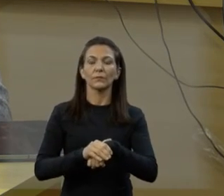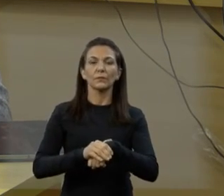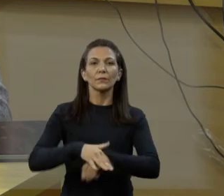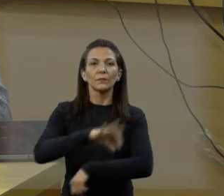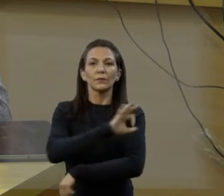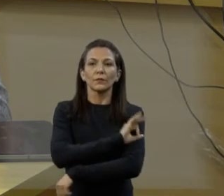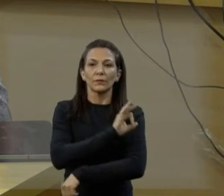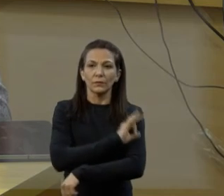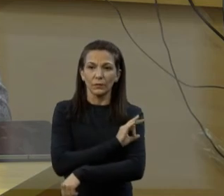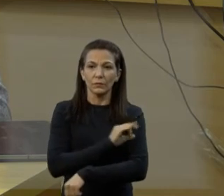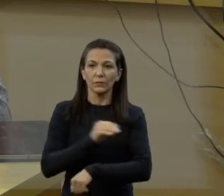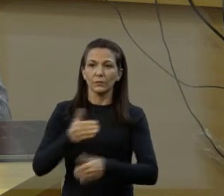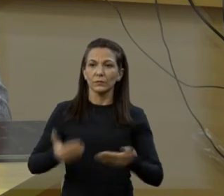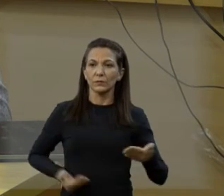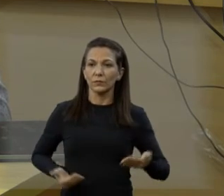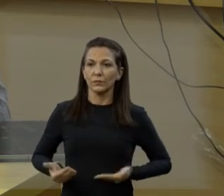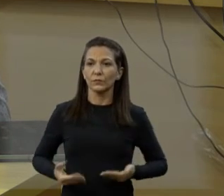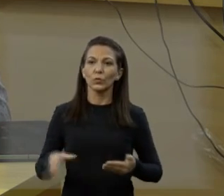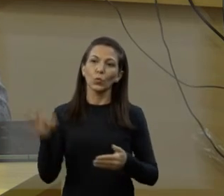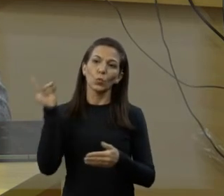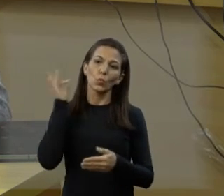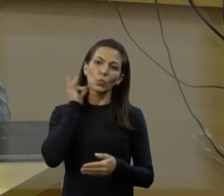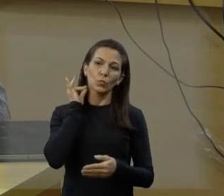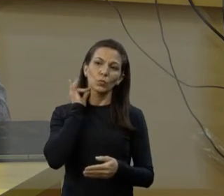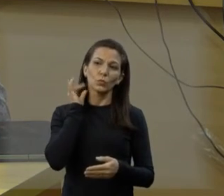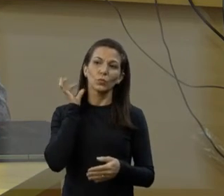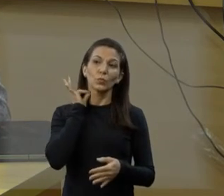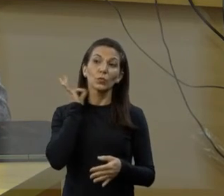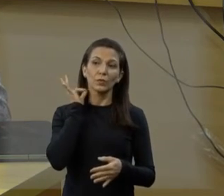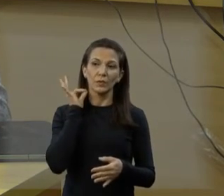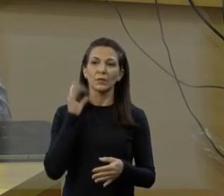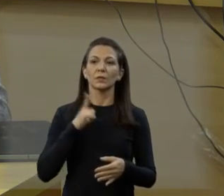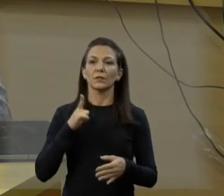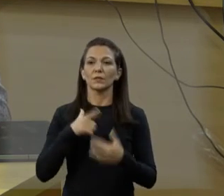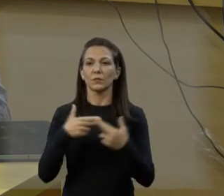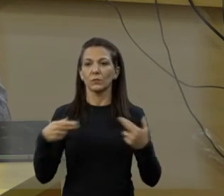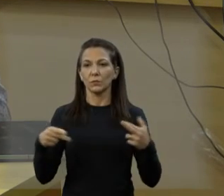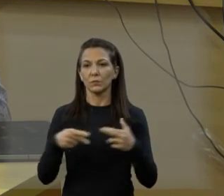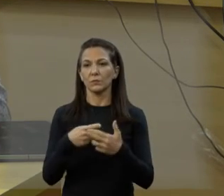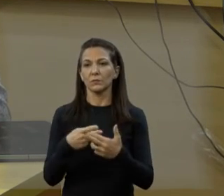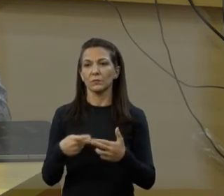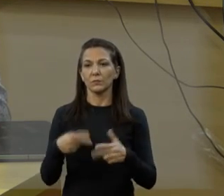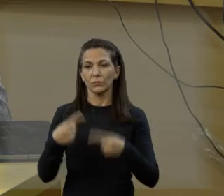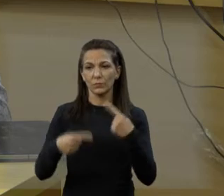institui o serviço público municipal de Loteria e dá outras providências